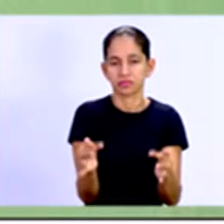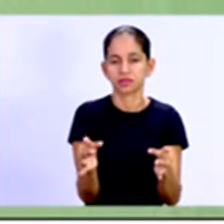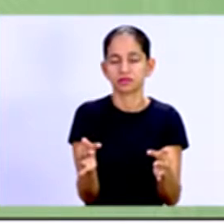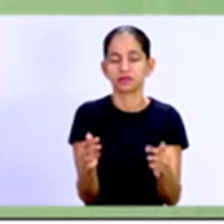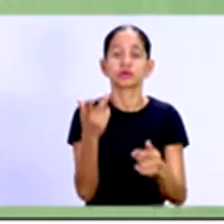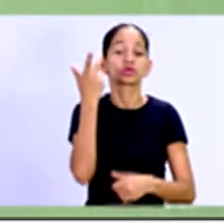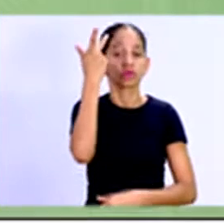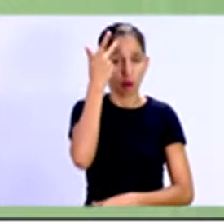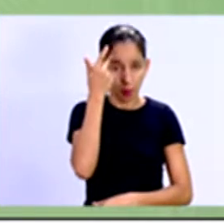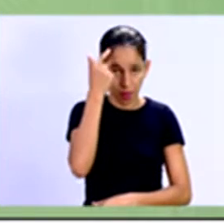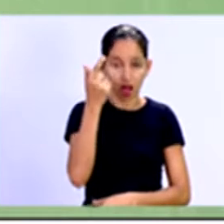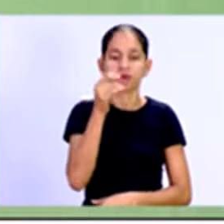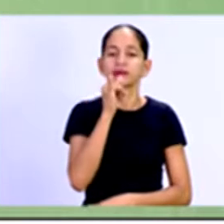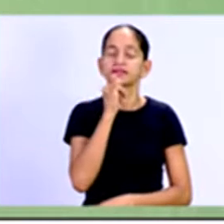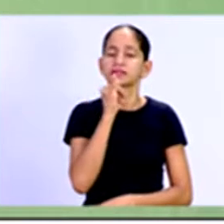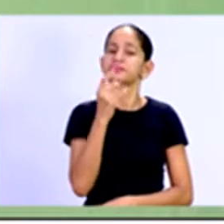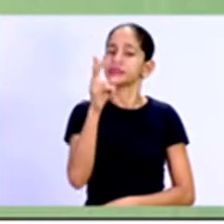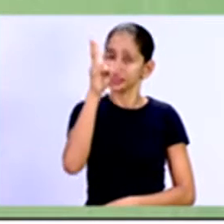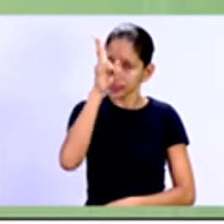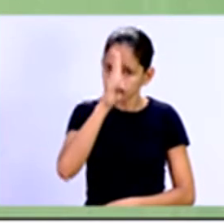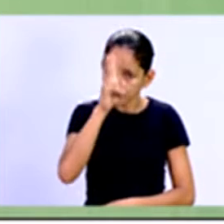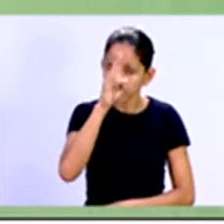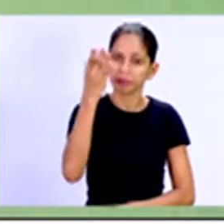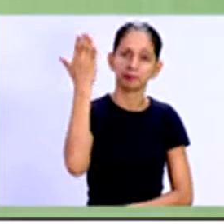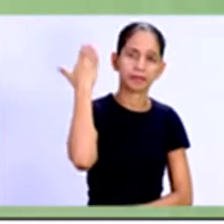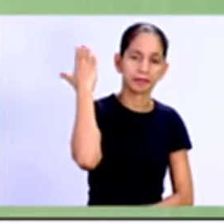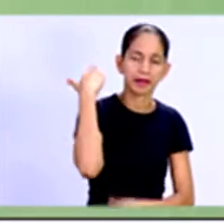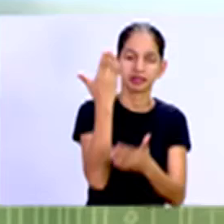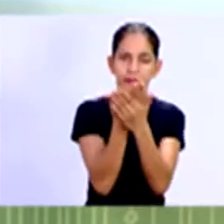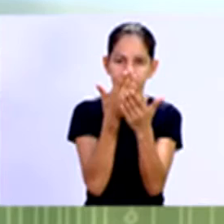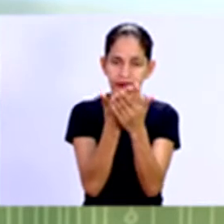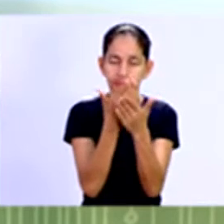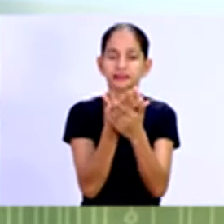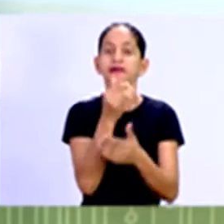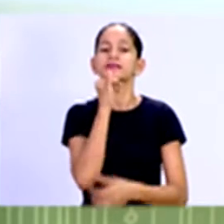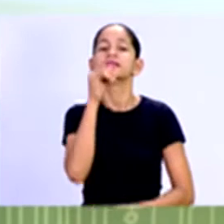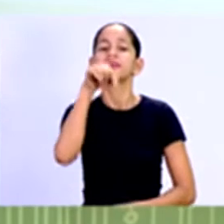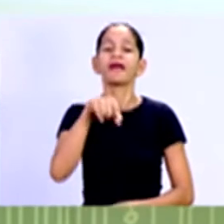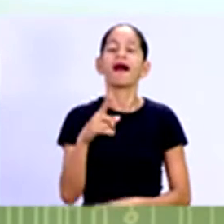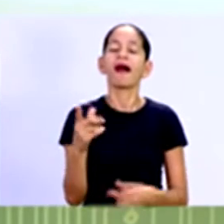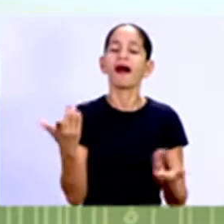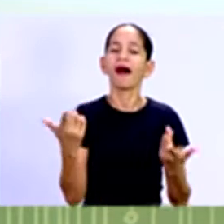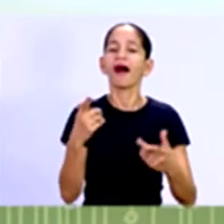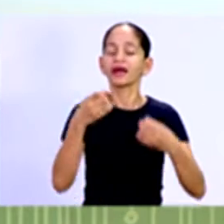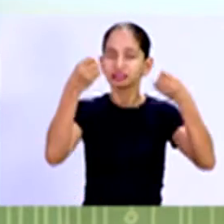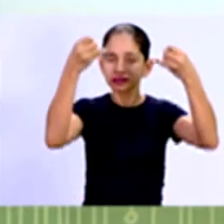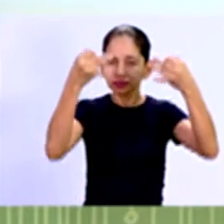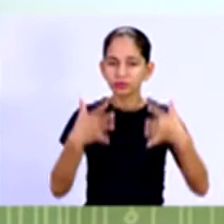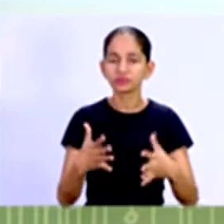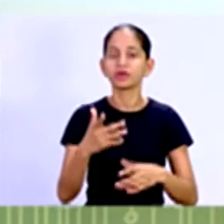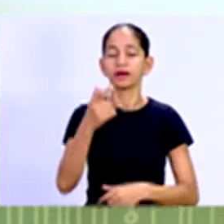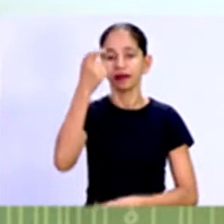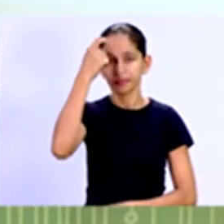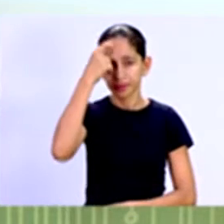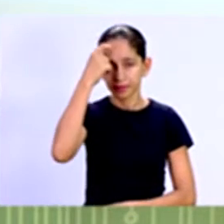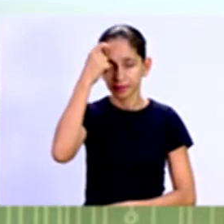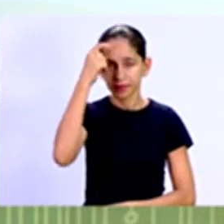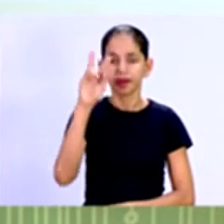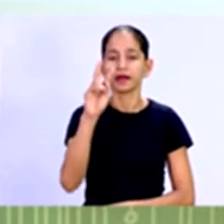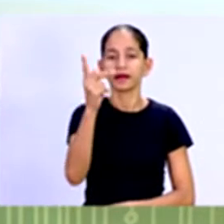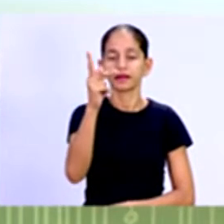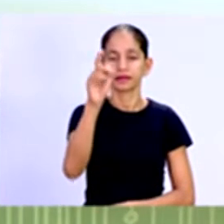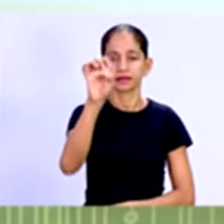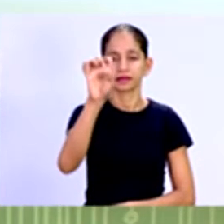heterônoma. Vocês lembram que na aula passada nós falamos sobre a moral heterônoma? O que é a moral heterônoma? É